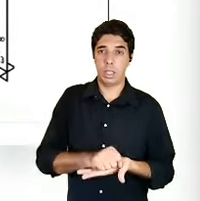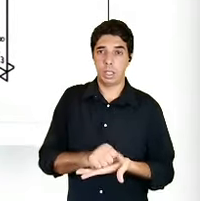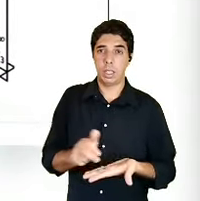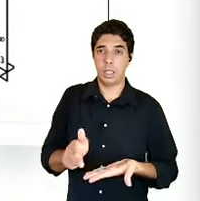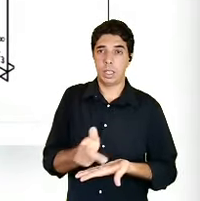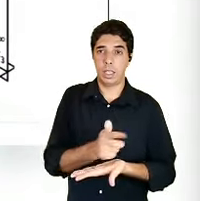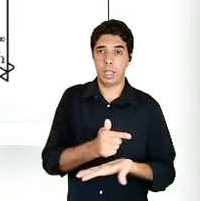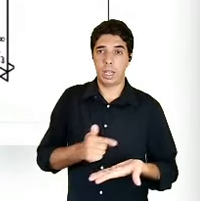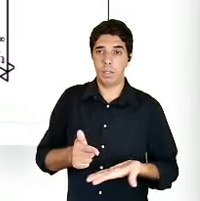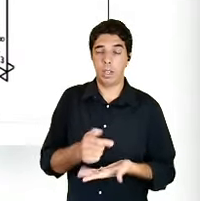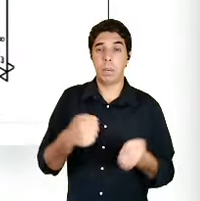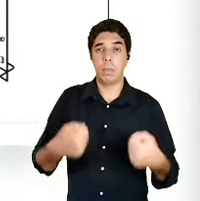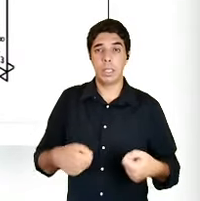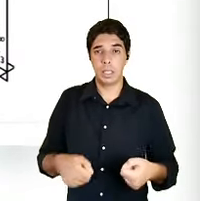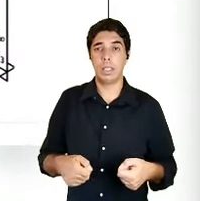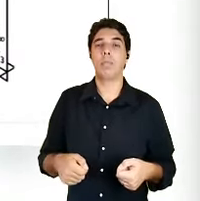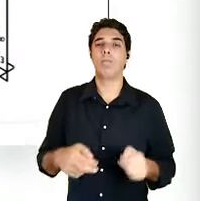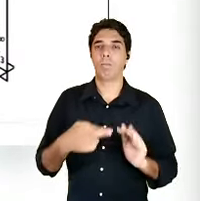precisamos obedecer algumas regrinhas.